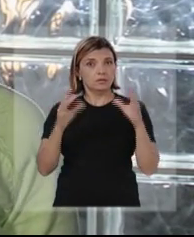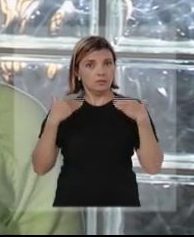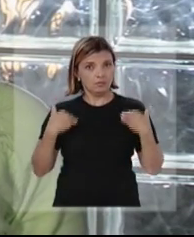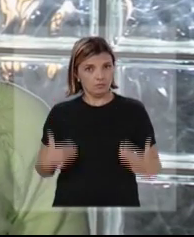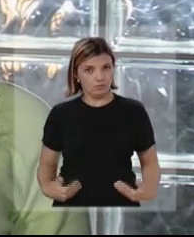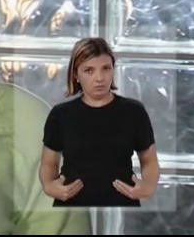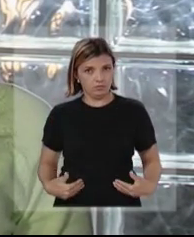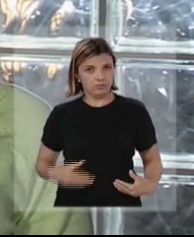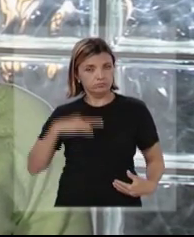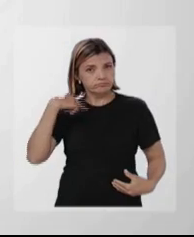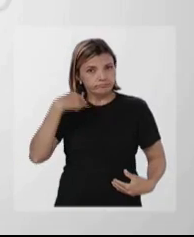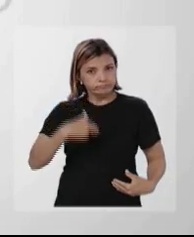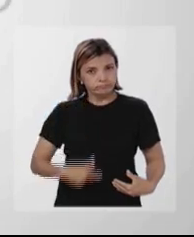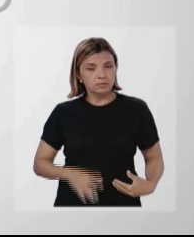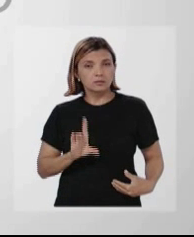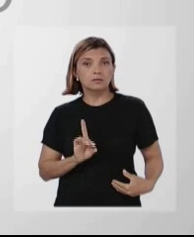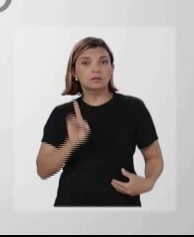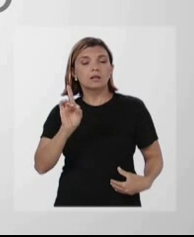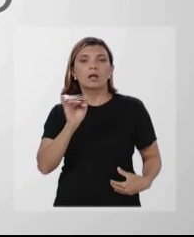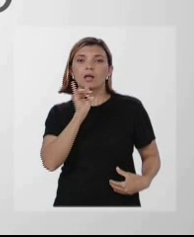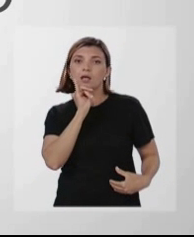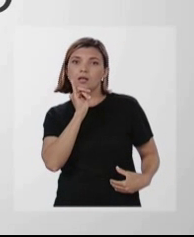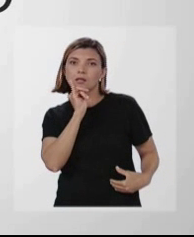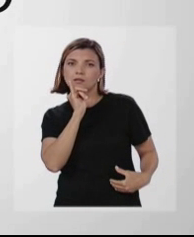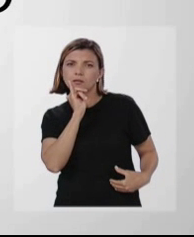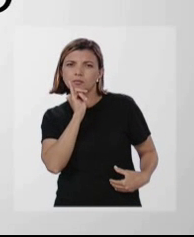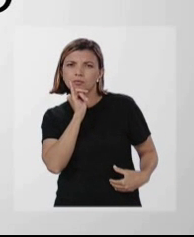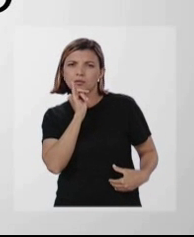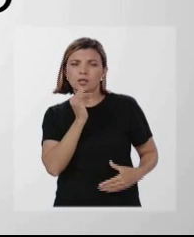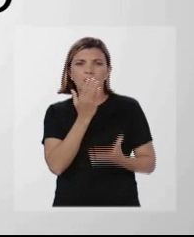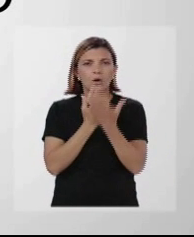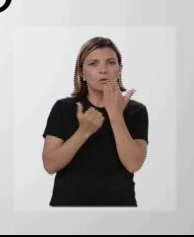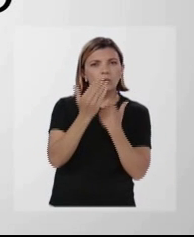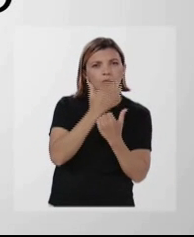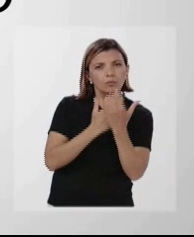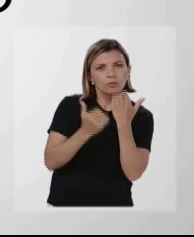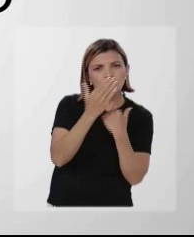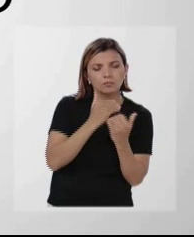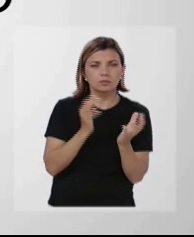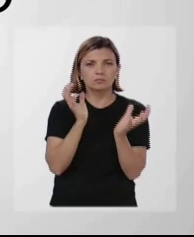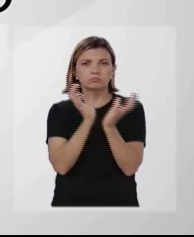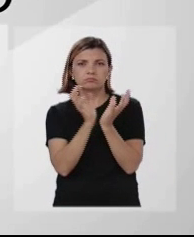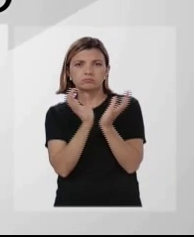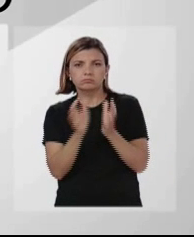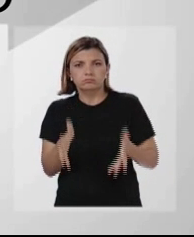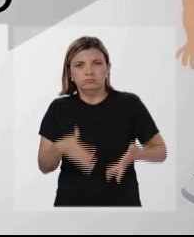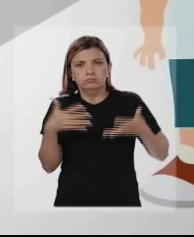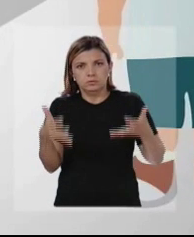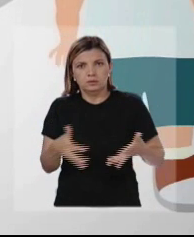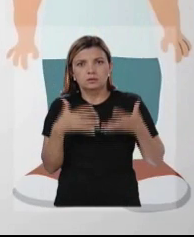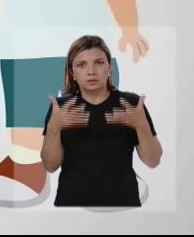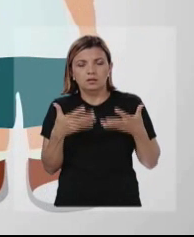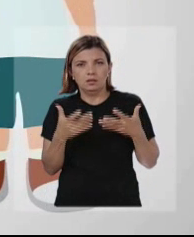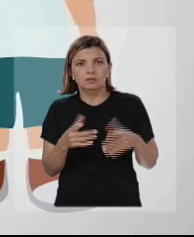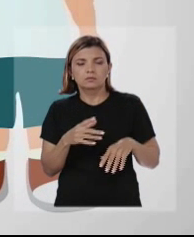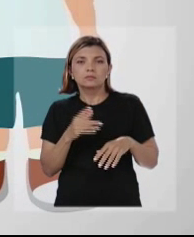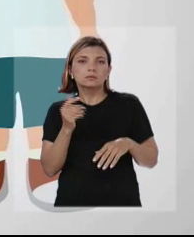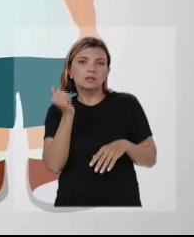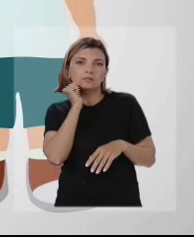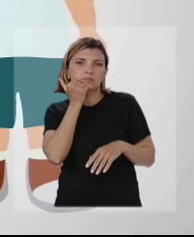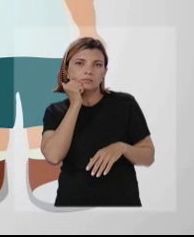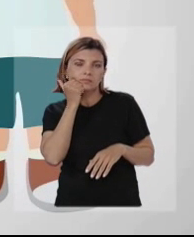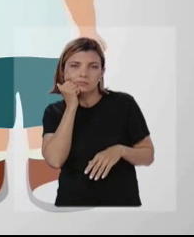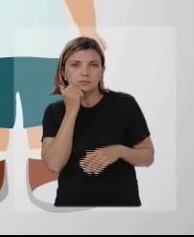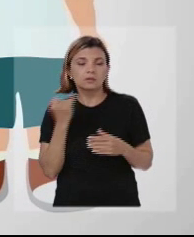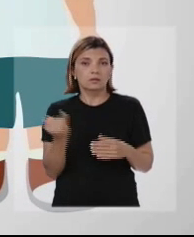específico no corpo humano. A vitamina D, por exemplo, está presente em alimentos de origem vegetal e promove a absorção